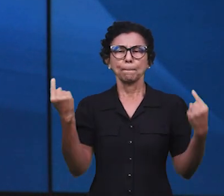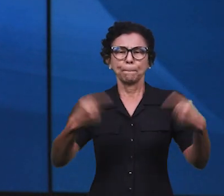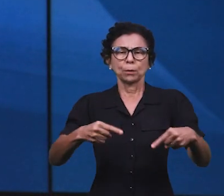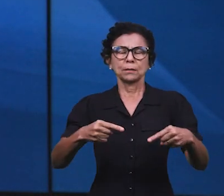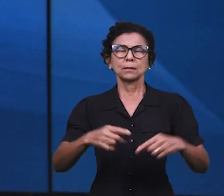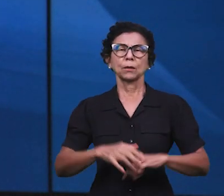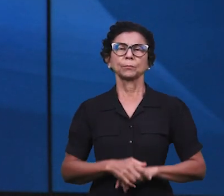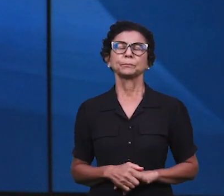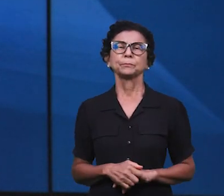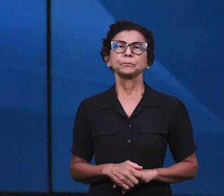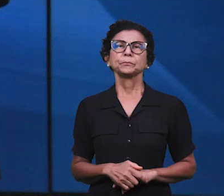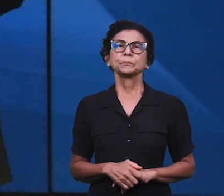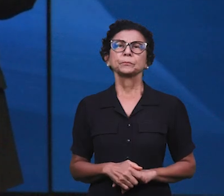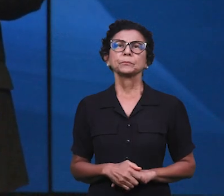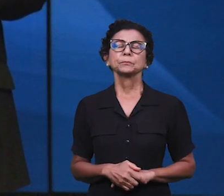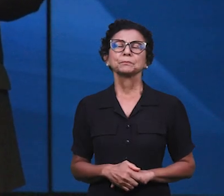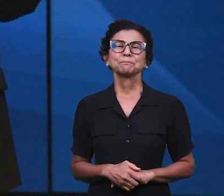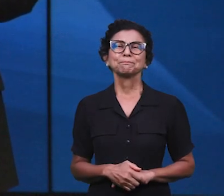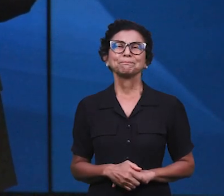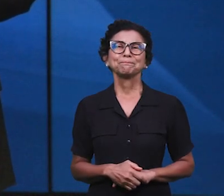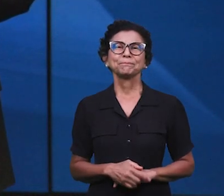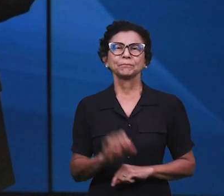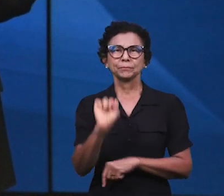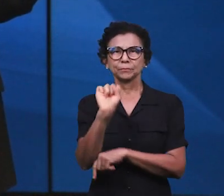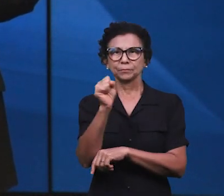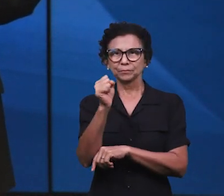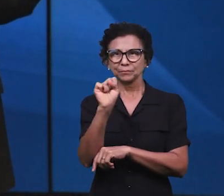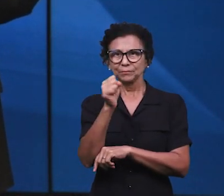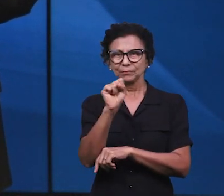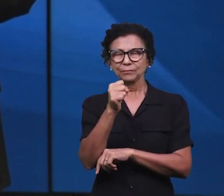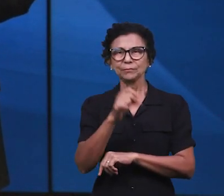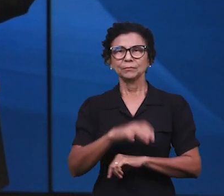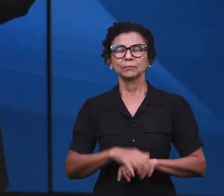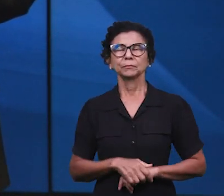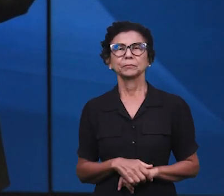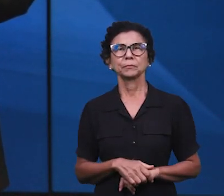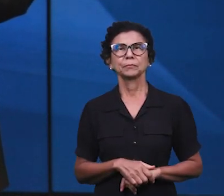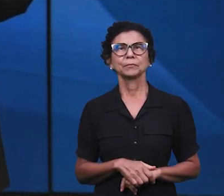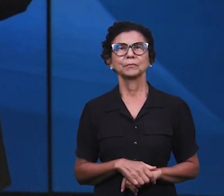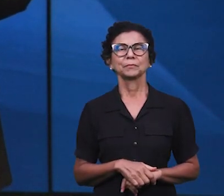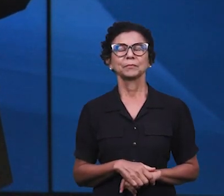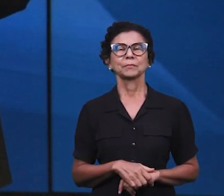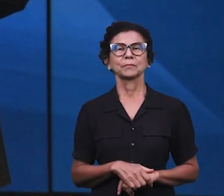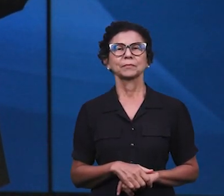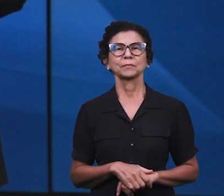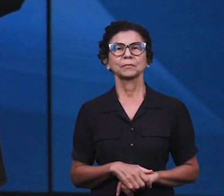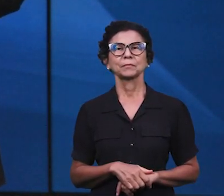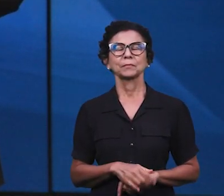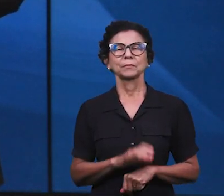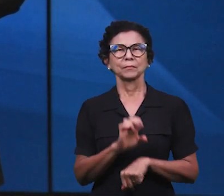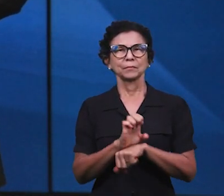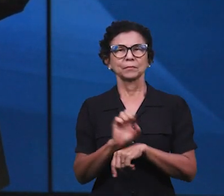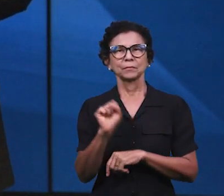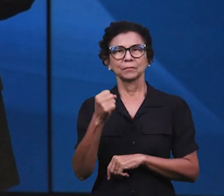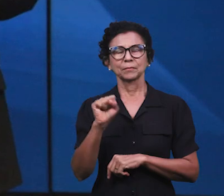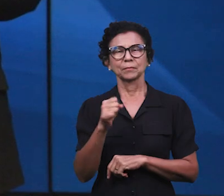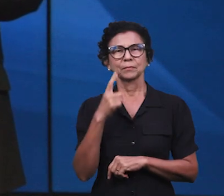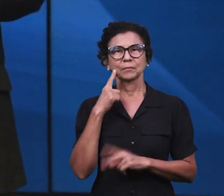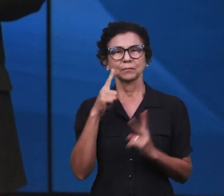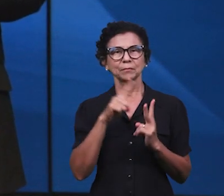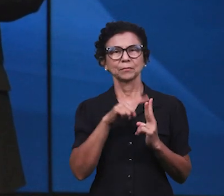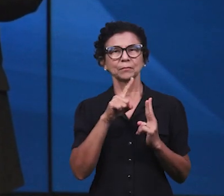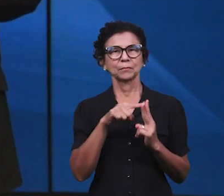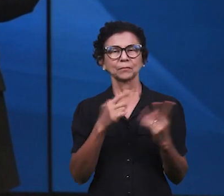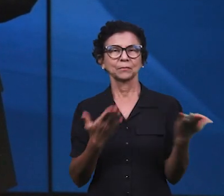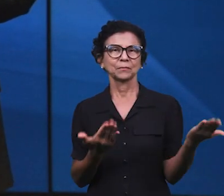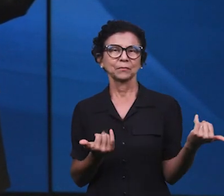pergunta. E agora a resposta virá lá do estado de Sergipe, na capital de Aracaju. Nós vamos ver ali o Luiz e o Fernando, dois